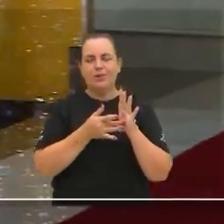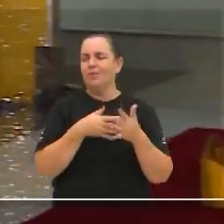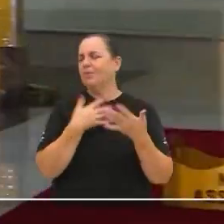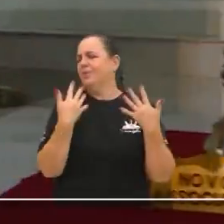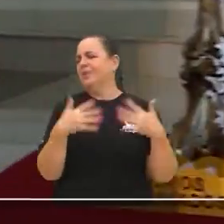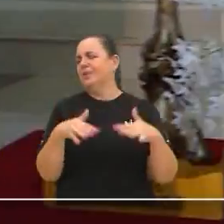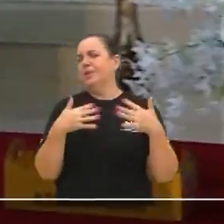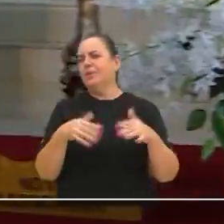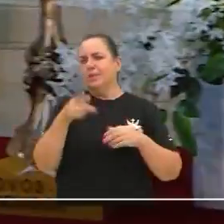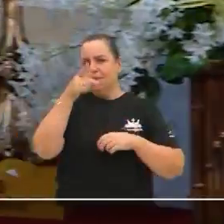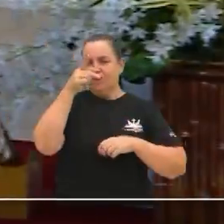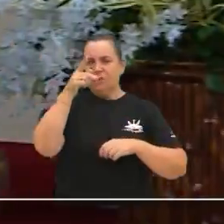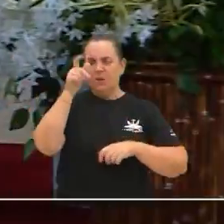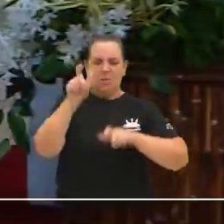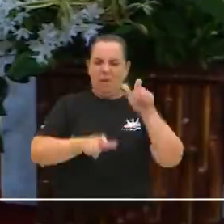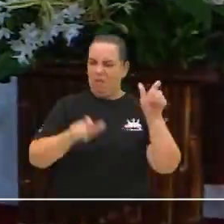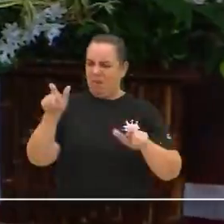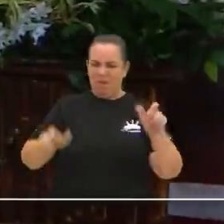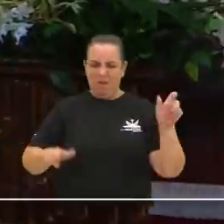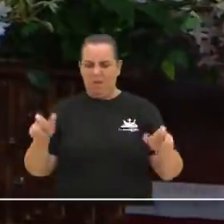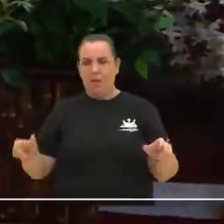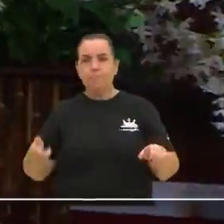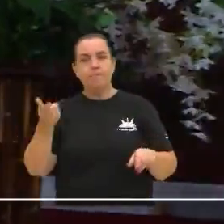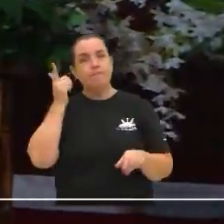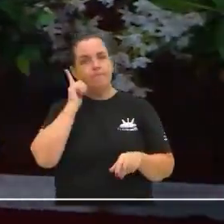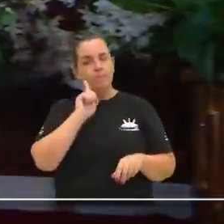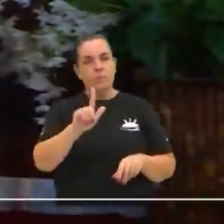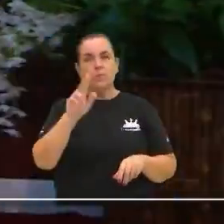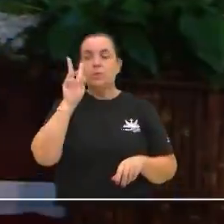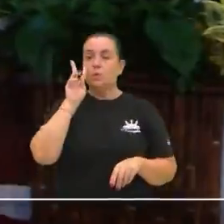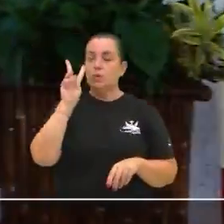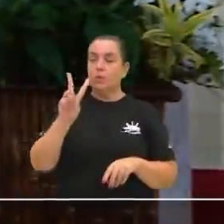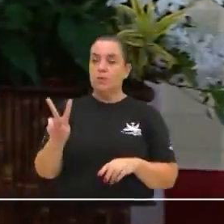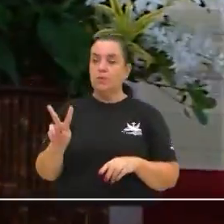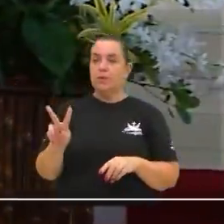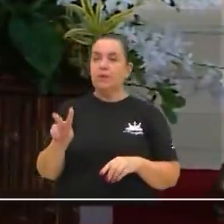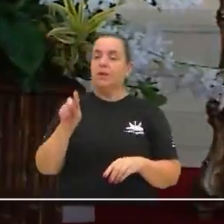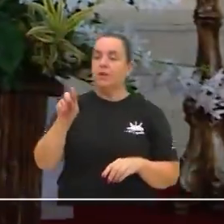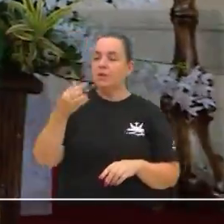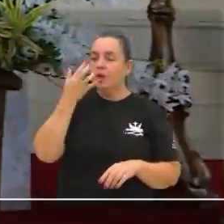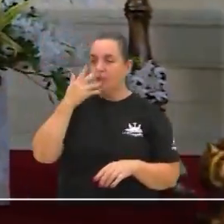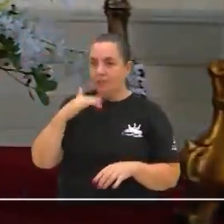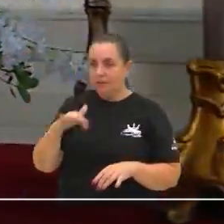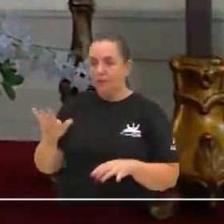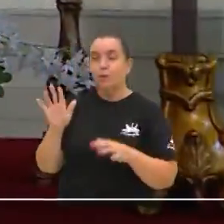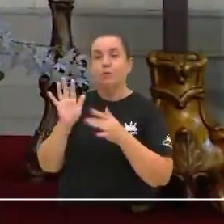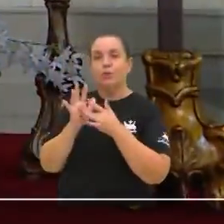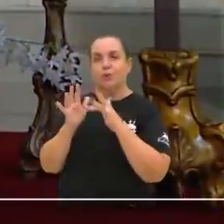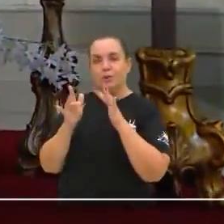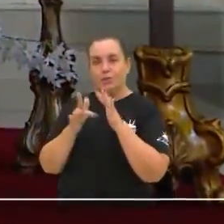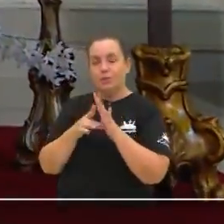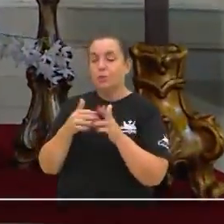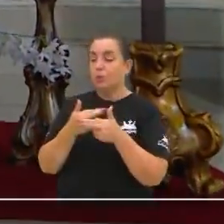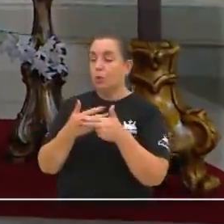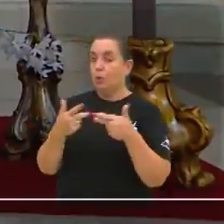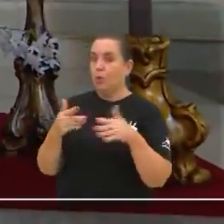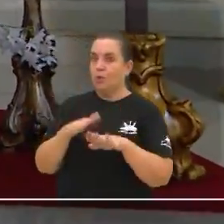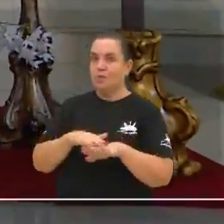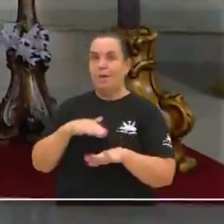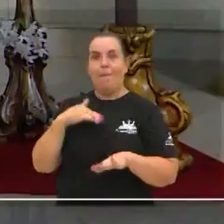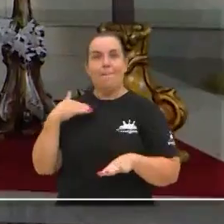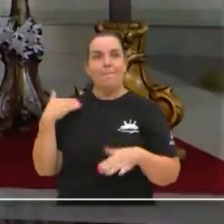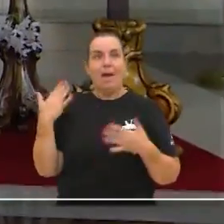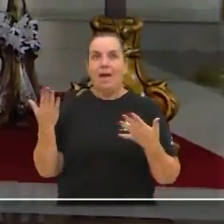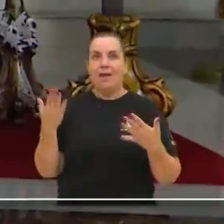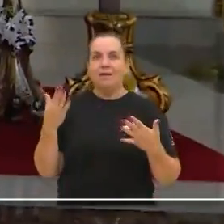muitos personagens conseguiram ver no menino algo mais